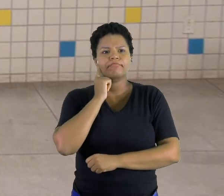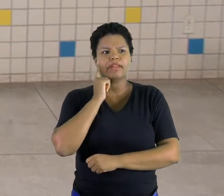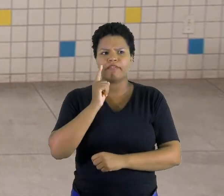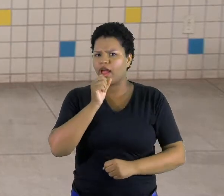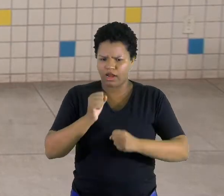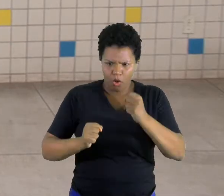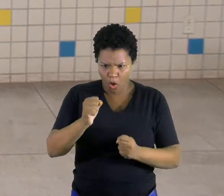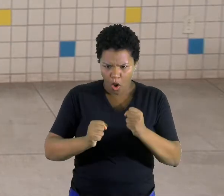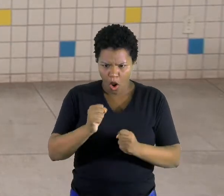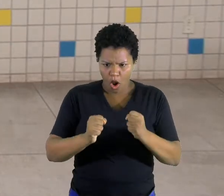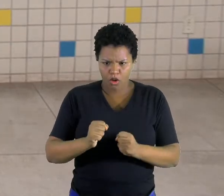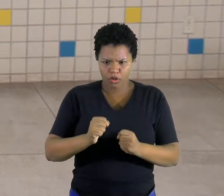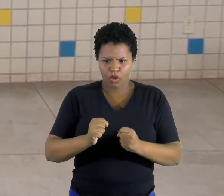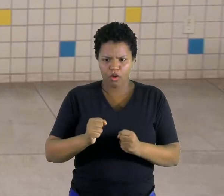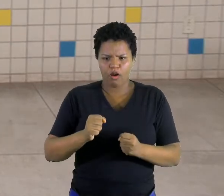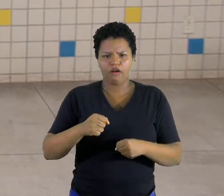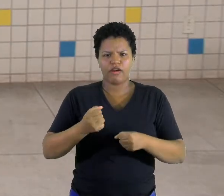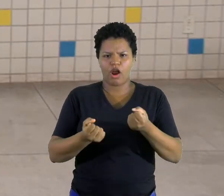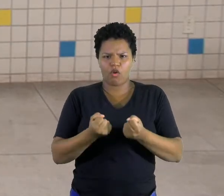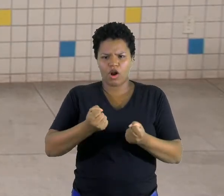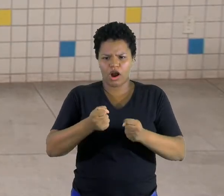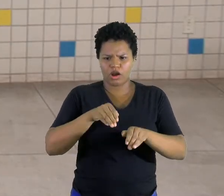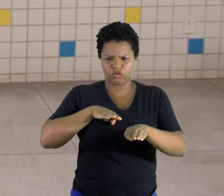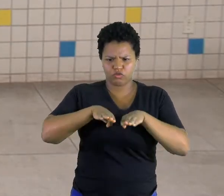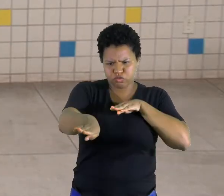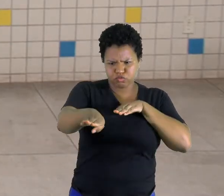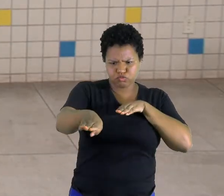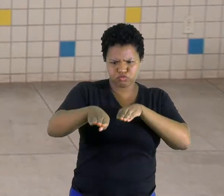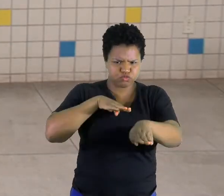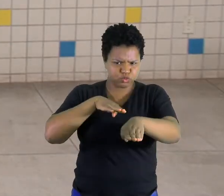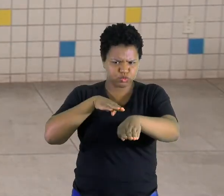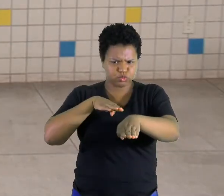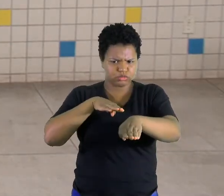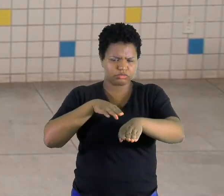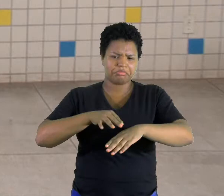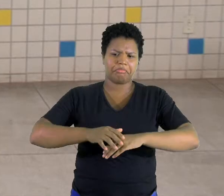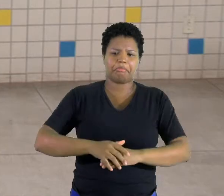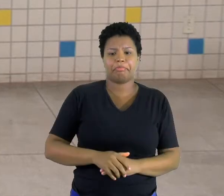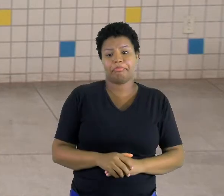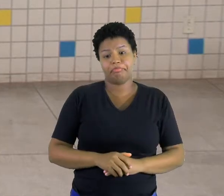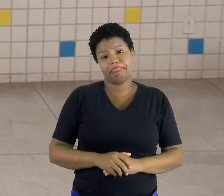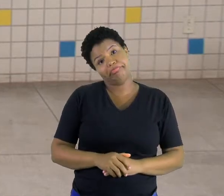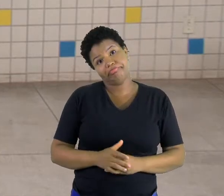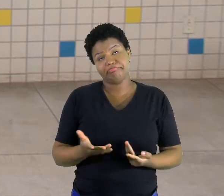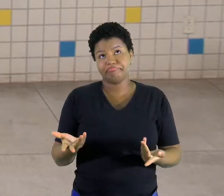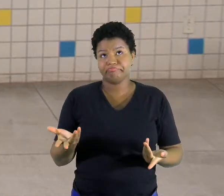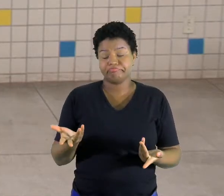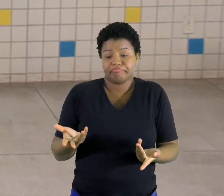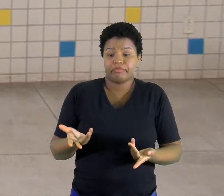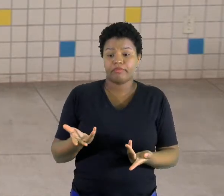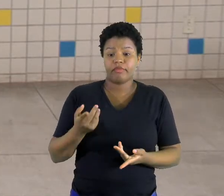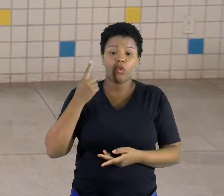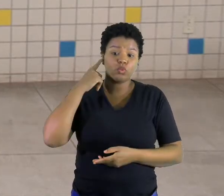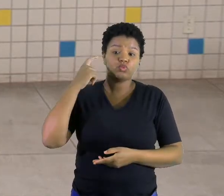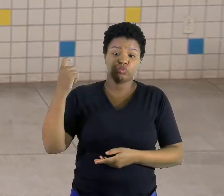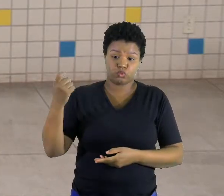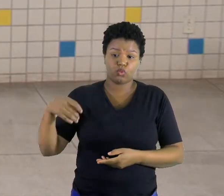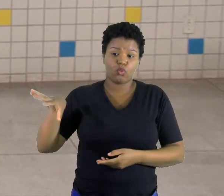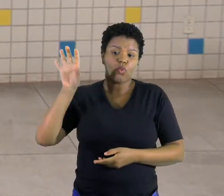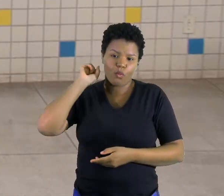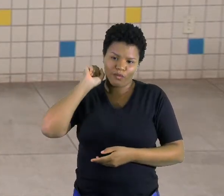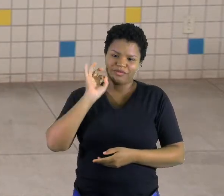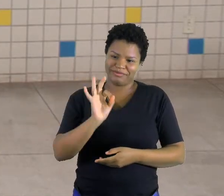frente. Ou então aqueles carrinhos de Fórmula 1 de zum, zum. Até nisso o som chega ao nosso ouvido,